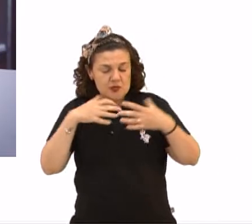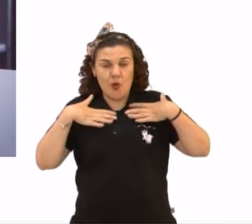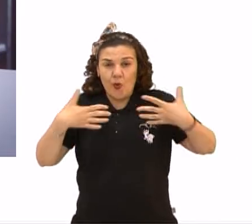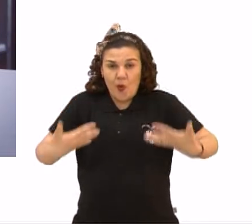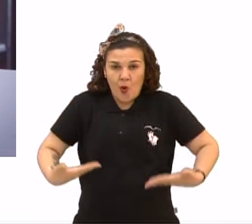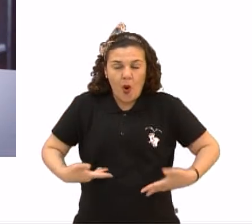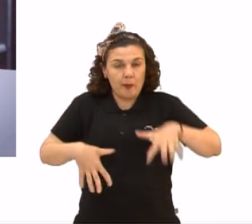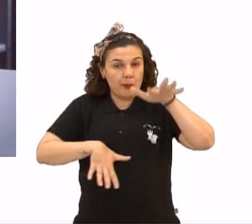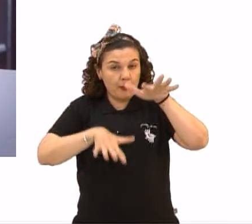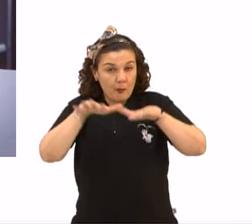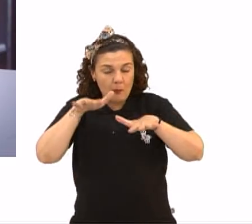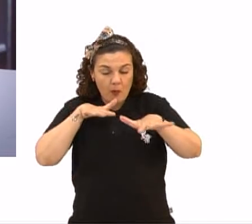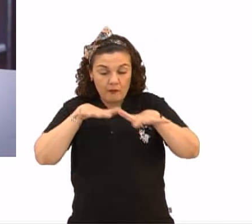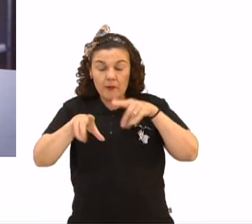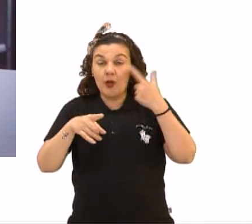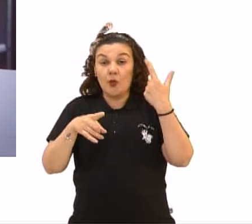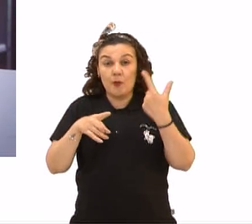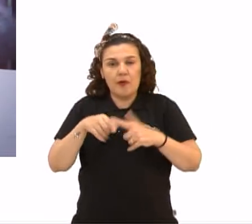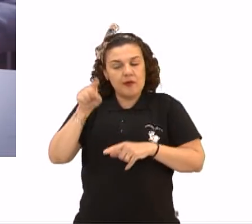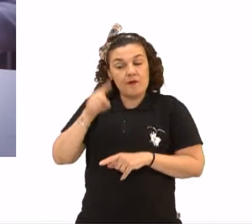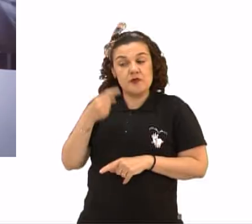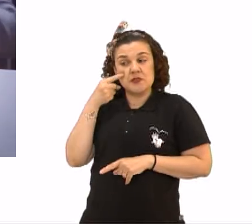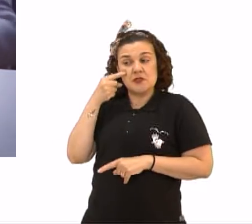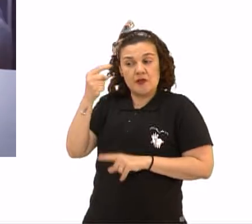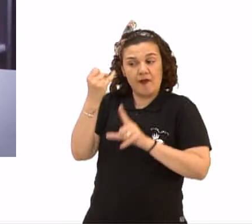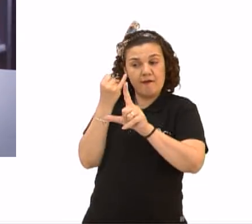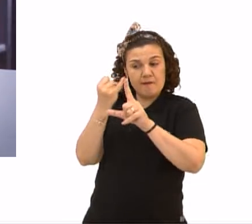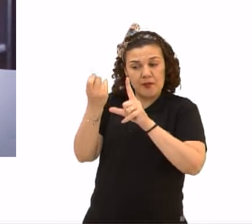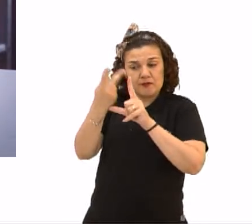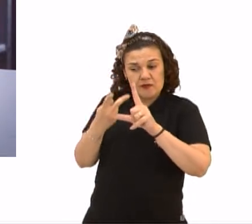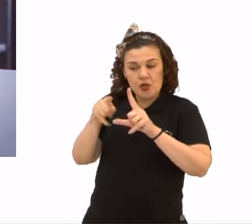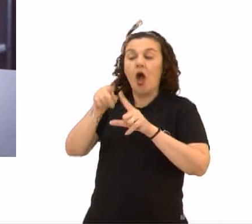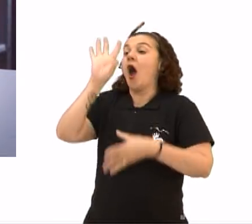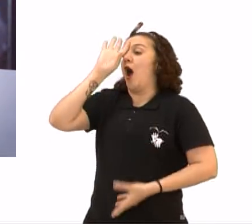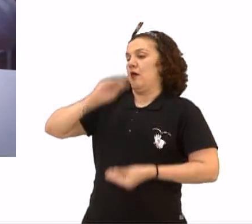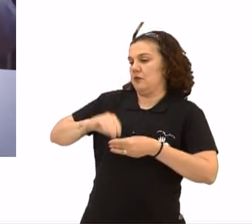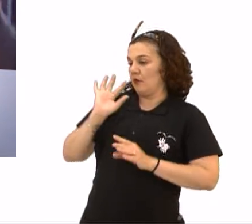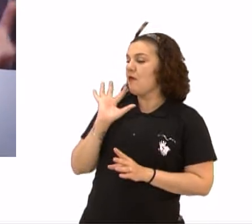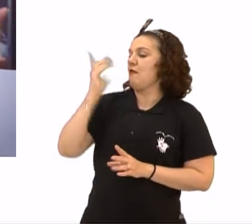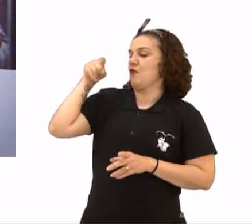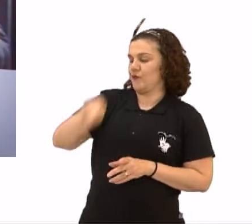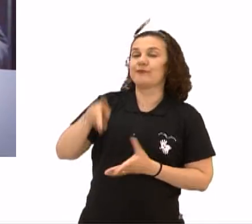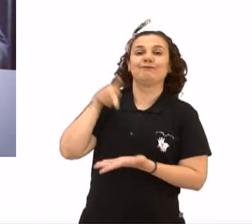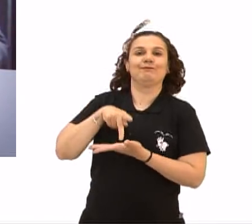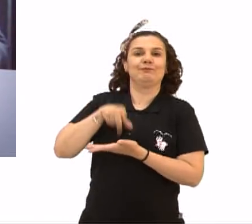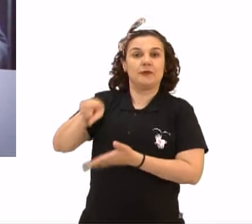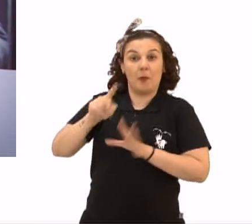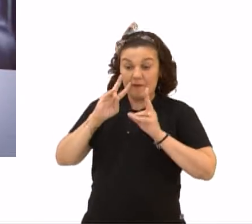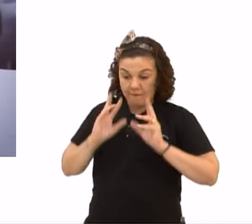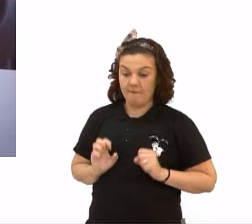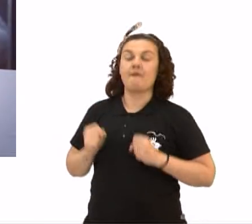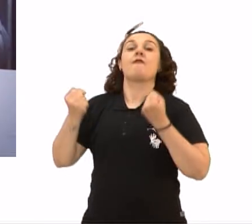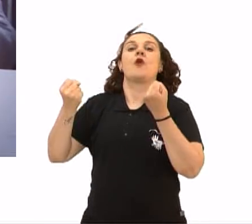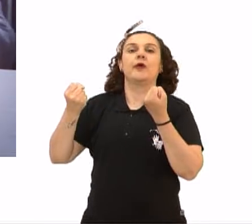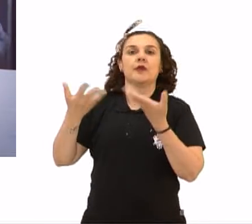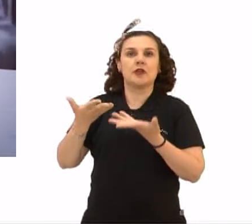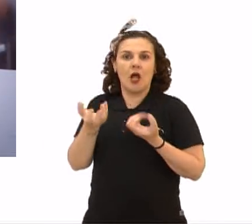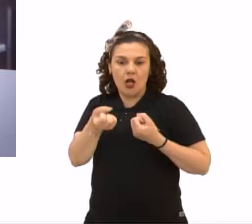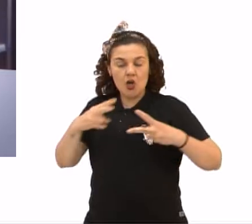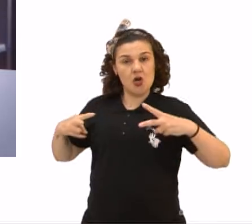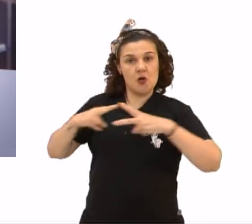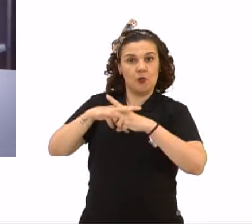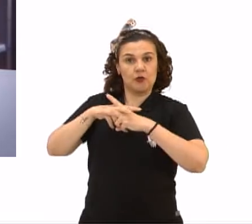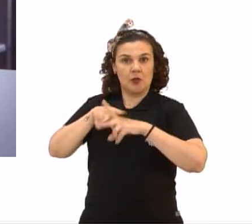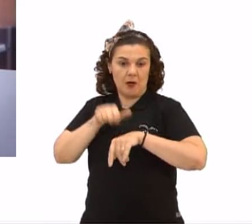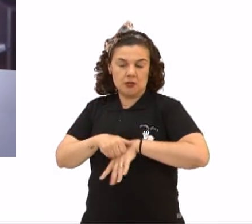a imagem só você já está entendendo o que está acontecendo. Então, tem que ser tudo muito mais intenso do que seria na verdade, assim, sabe? Sim. Então, tá lutando, tá correndo,